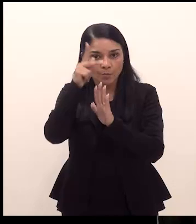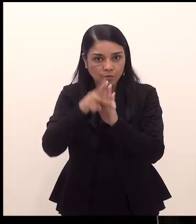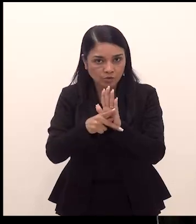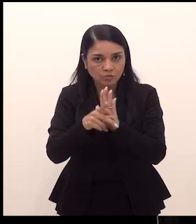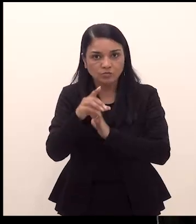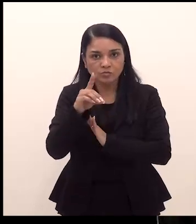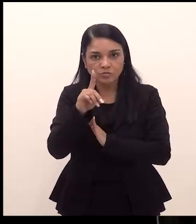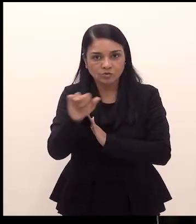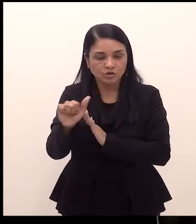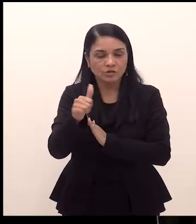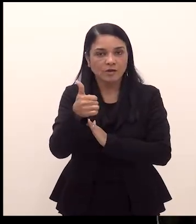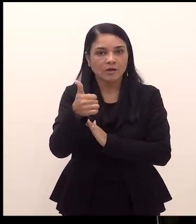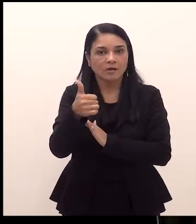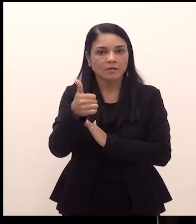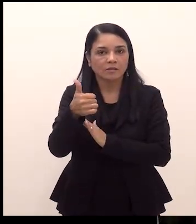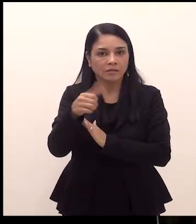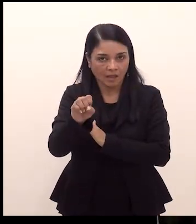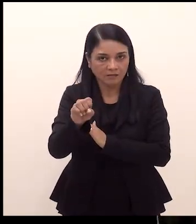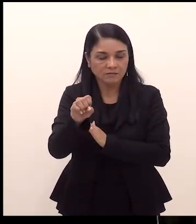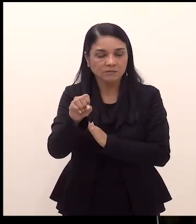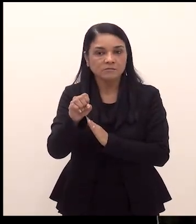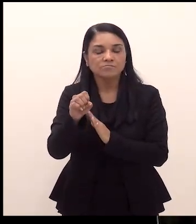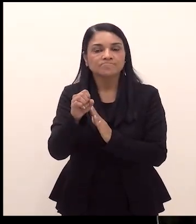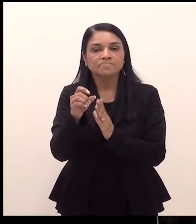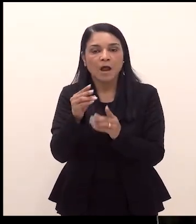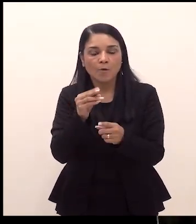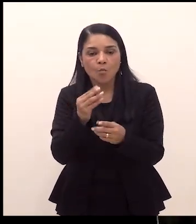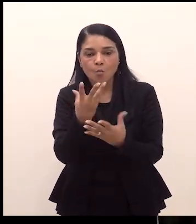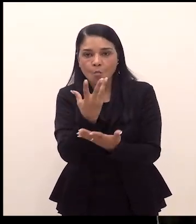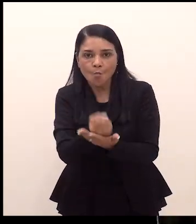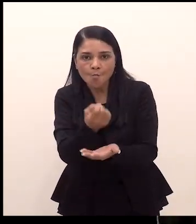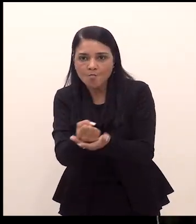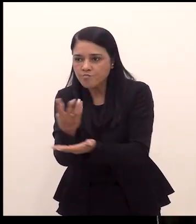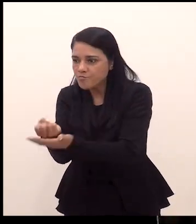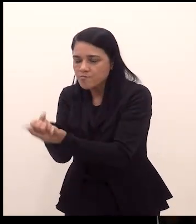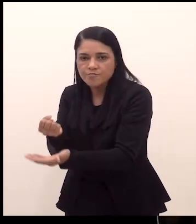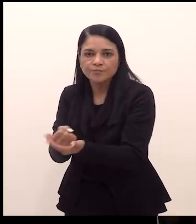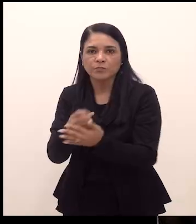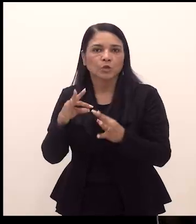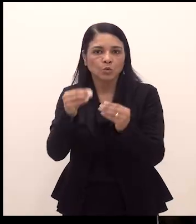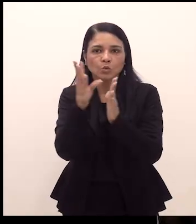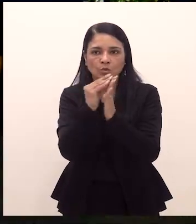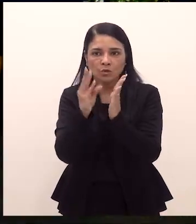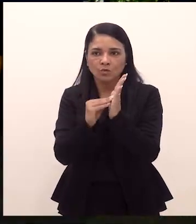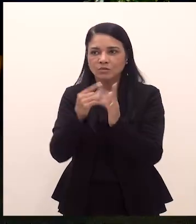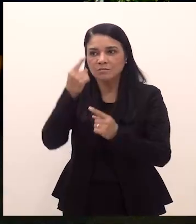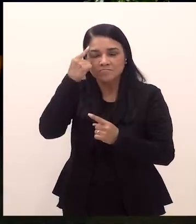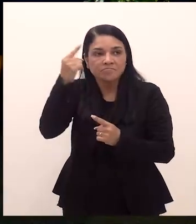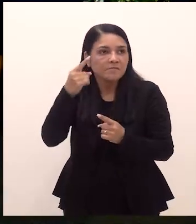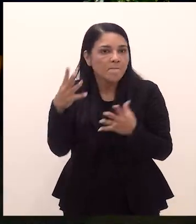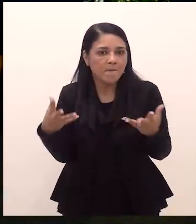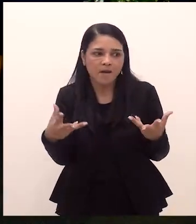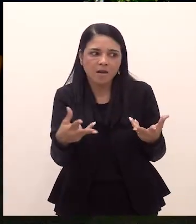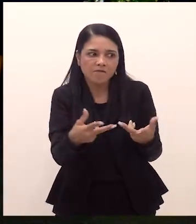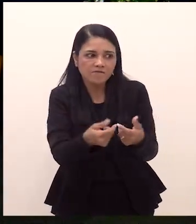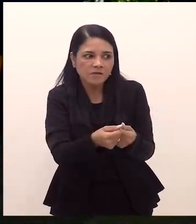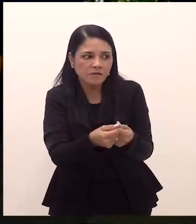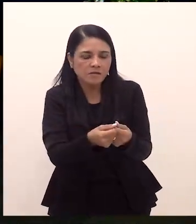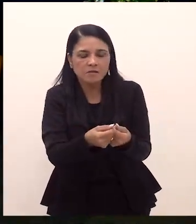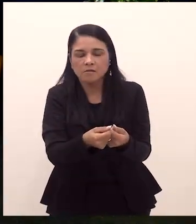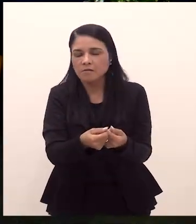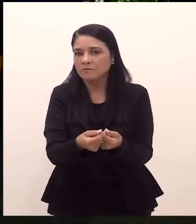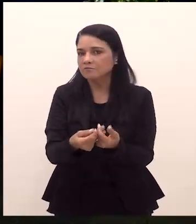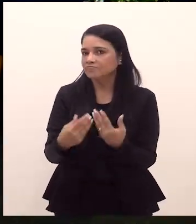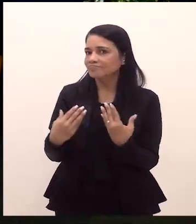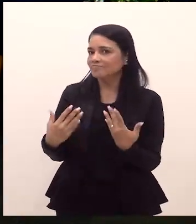E aí a gente começou um projeto no dia seguinte de tentar preservar esse conteúdo o máximo possível. Que maravilha isso, Então, hein? era uma Alguém ideia... pensar nisso